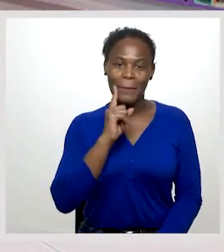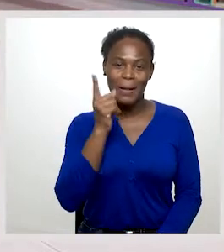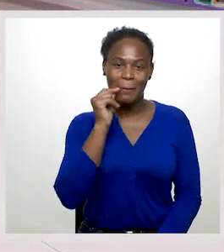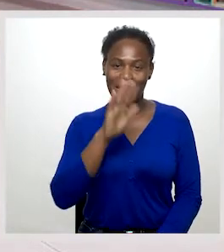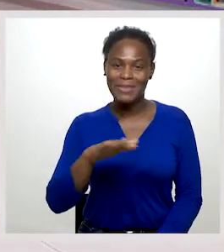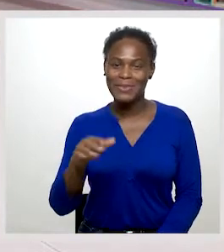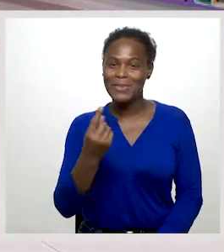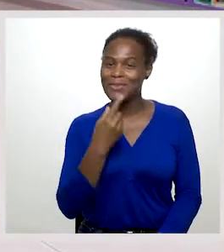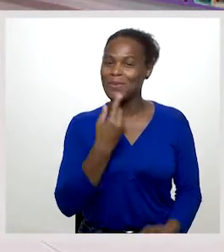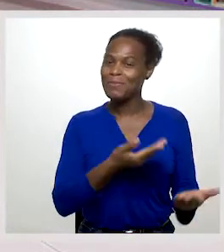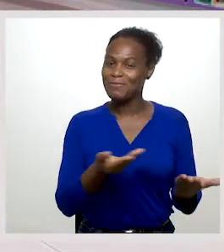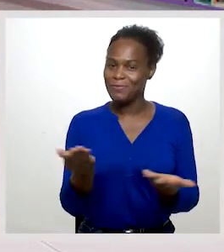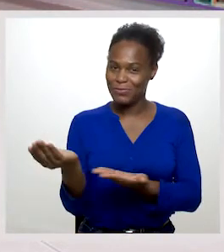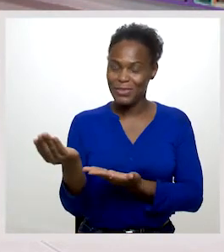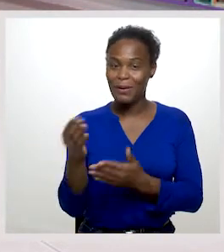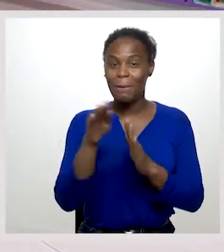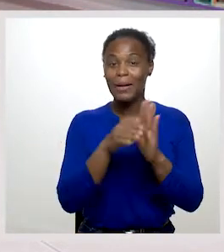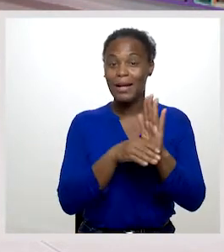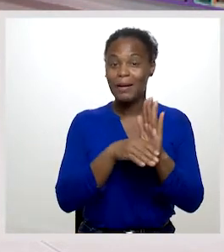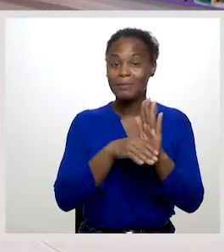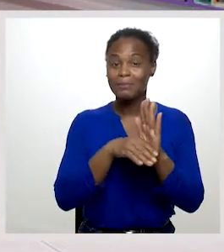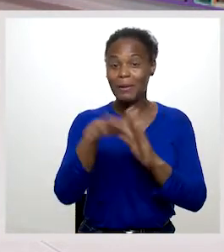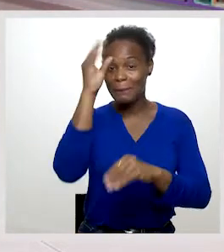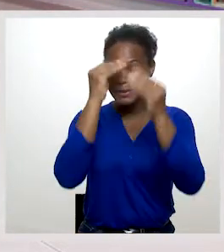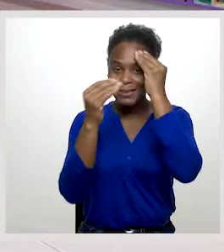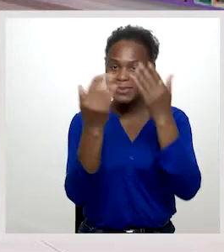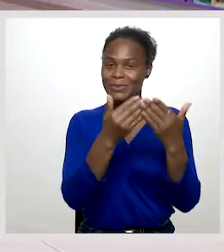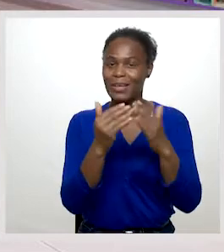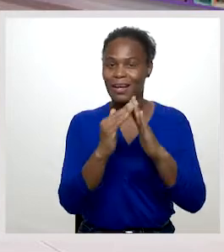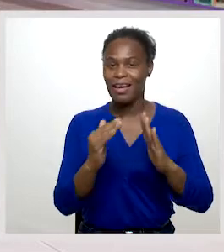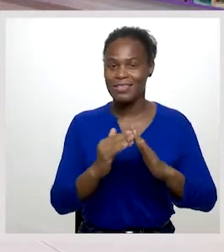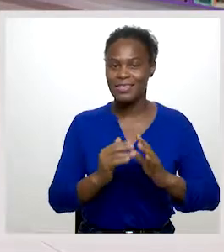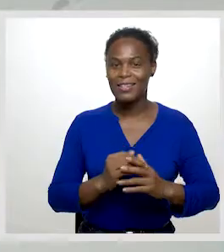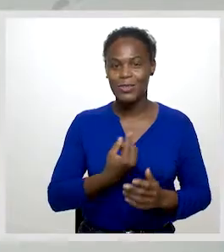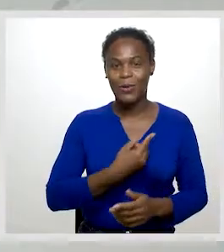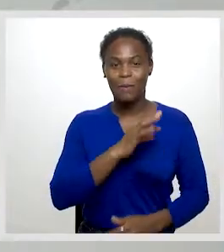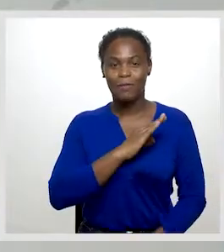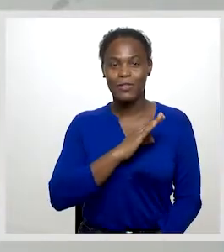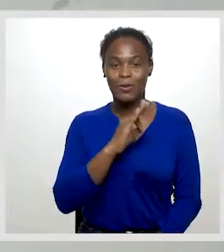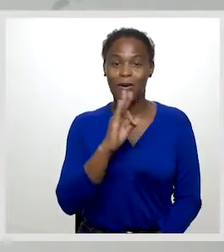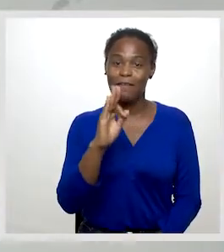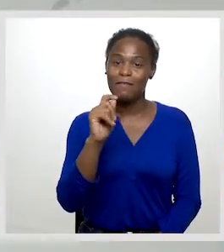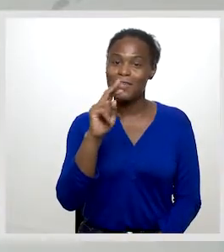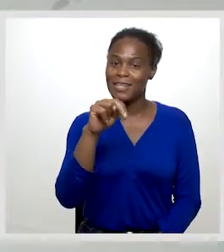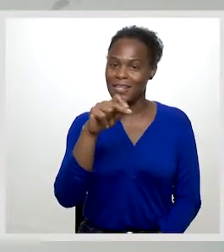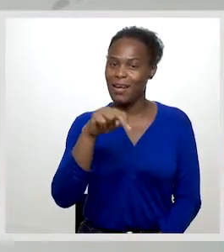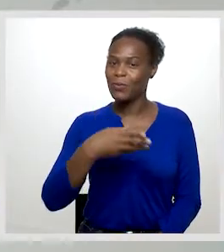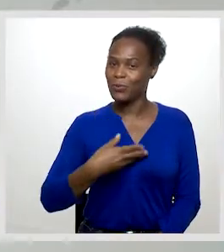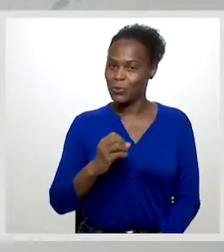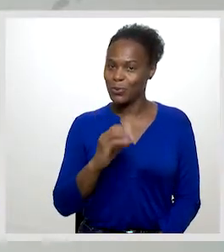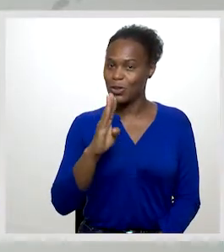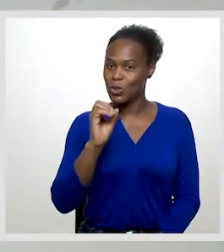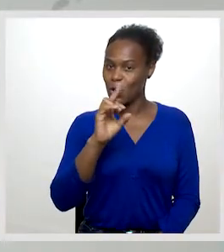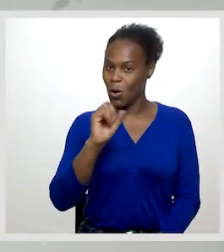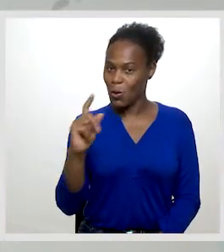Olá, meninos e meninas, sejam bem-vindos ao programa Aprender a Estudar em Casa. Sou o professor Fernando Jorge Barros